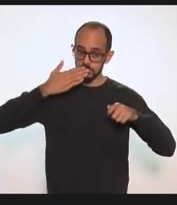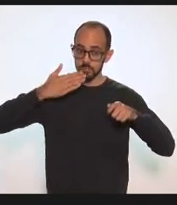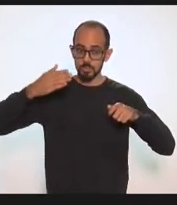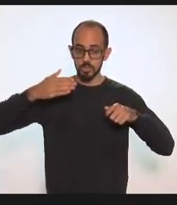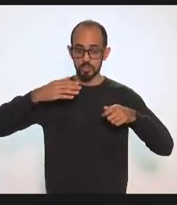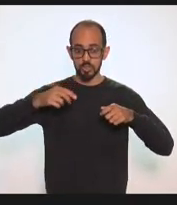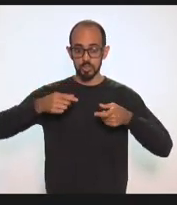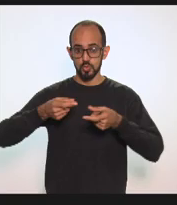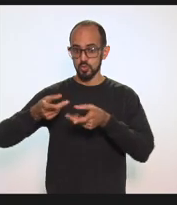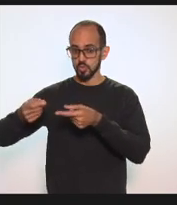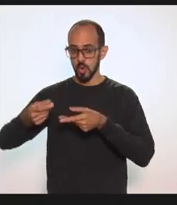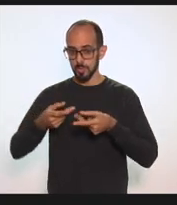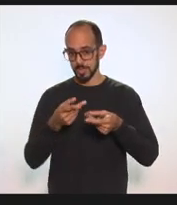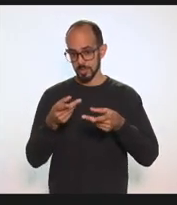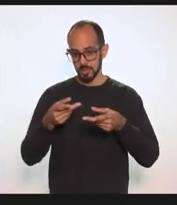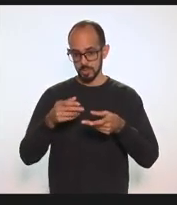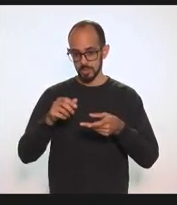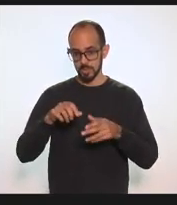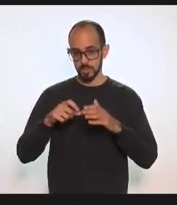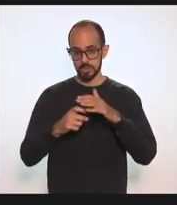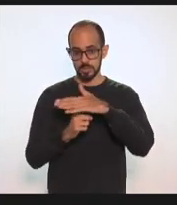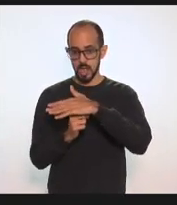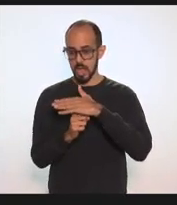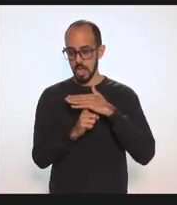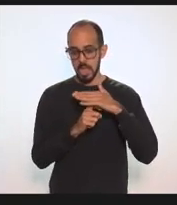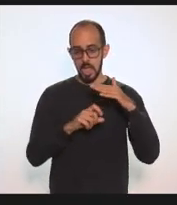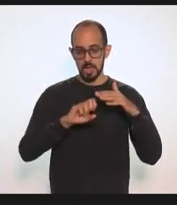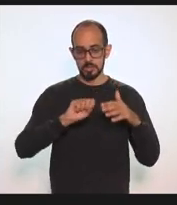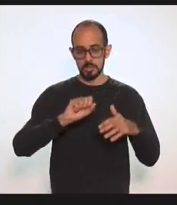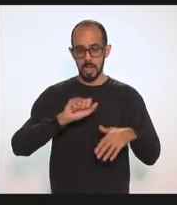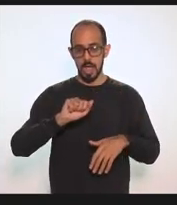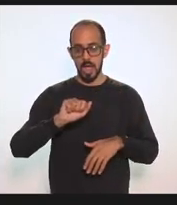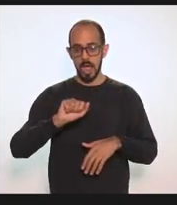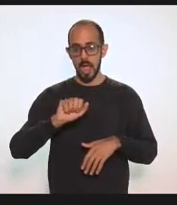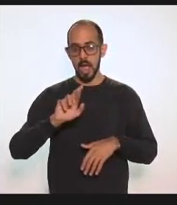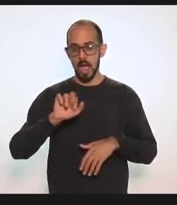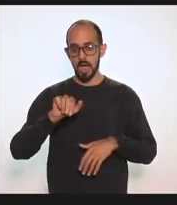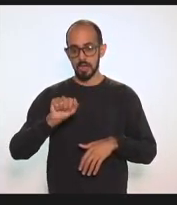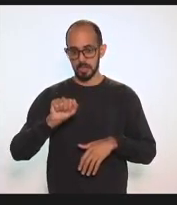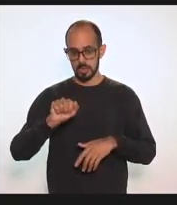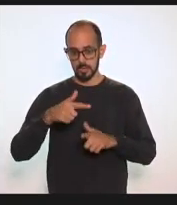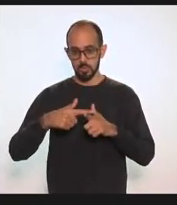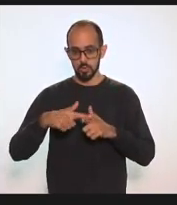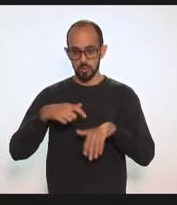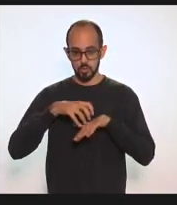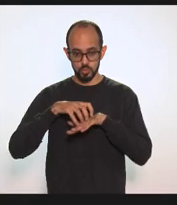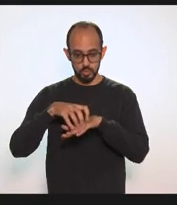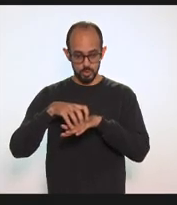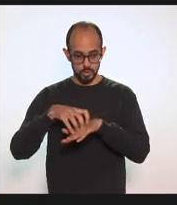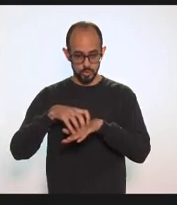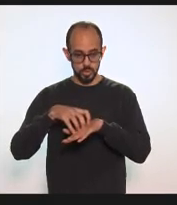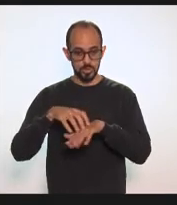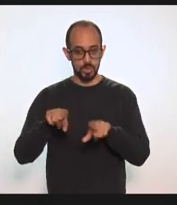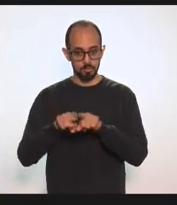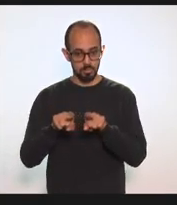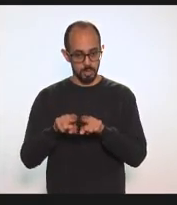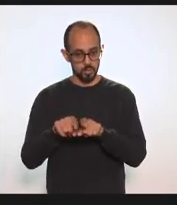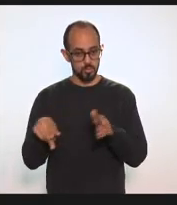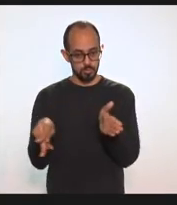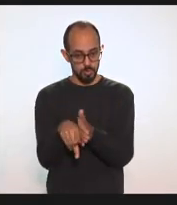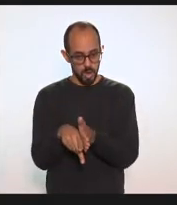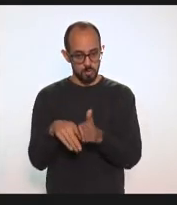no modo geral, dessa área, porque tanto os turistas quanto os próprios